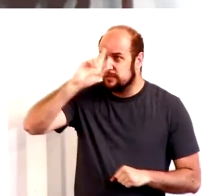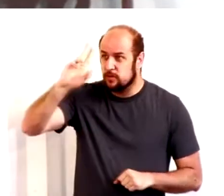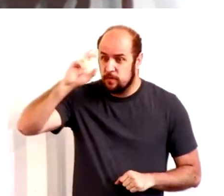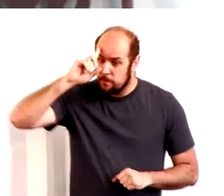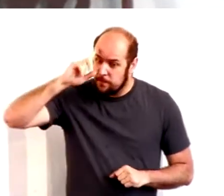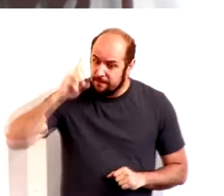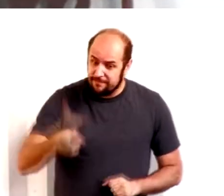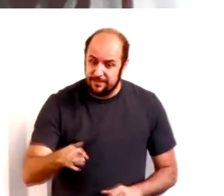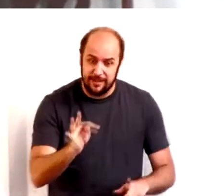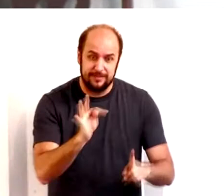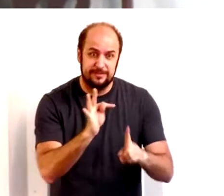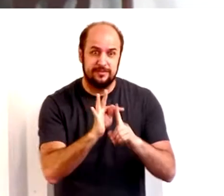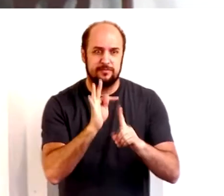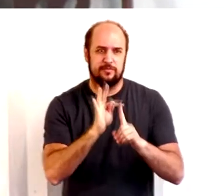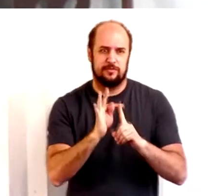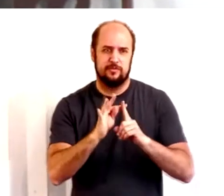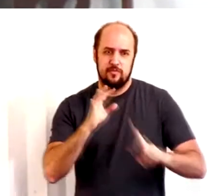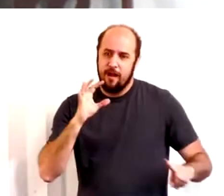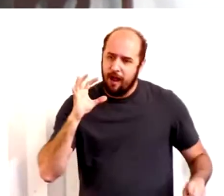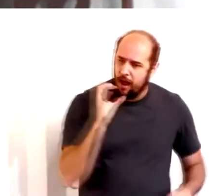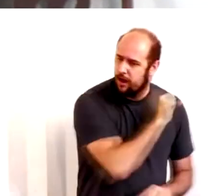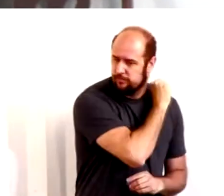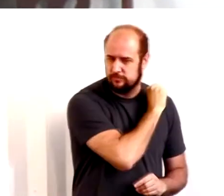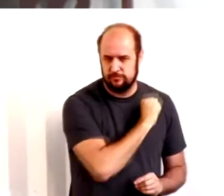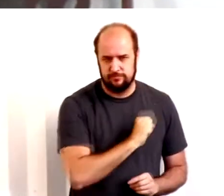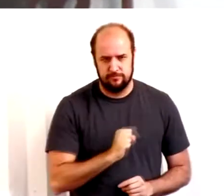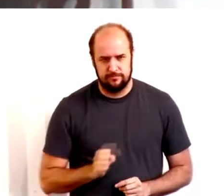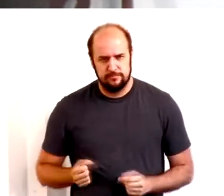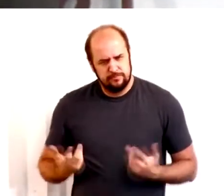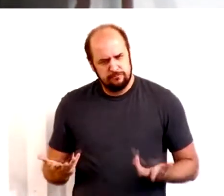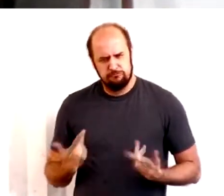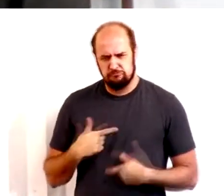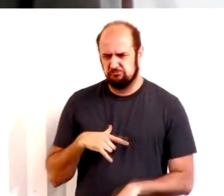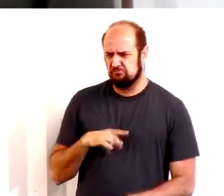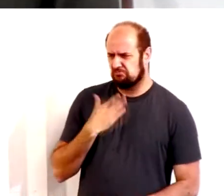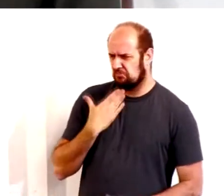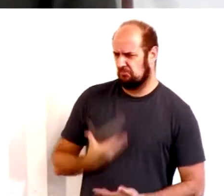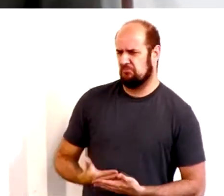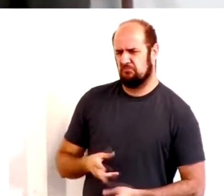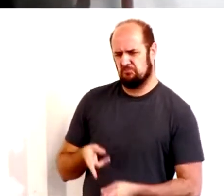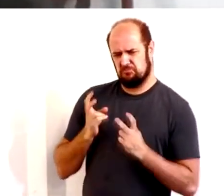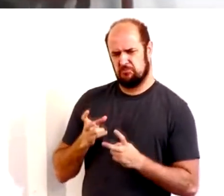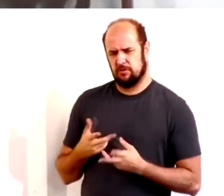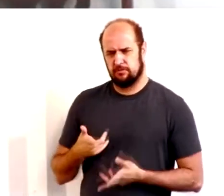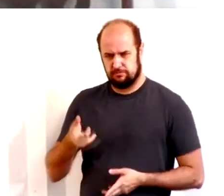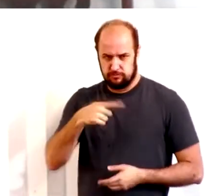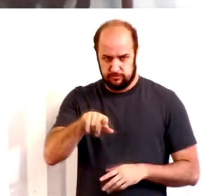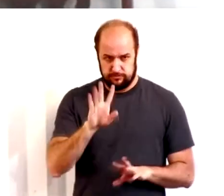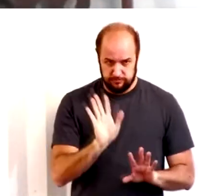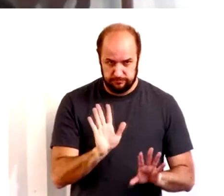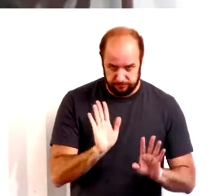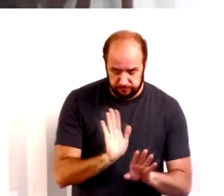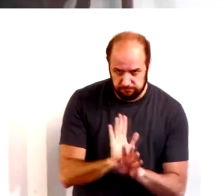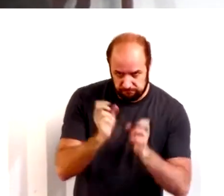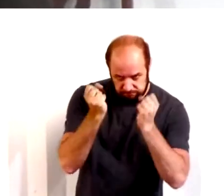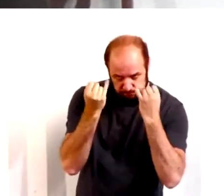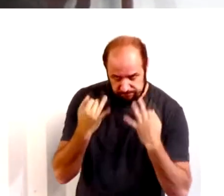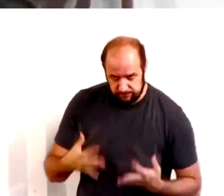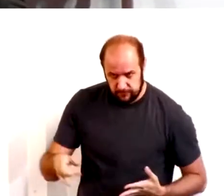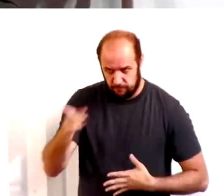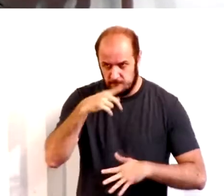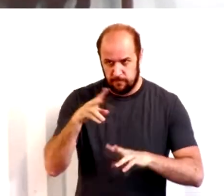mandar-vos Timóteo o mais breve possível. O que me chama a atenção aqui, não sei se você consegue perceber